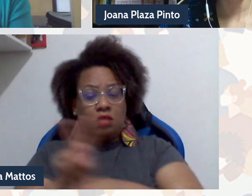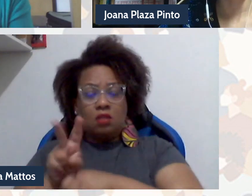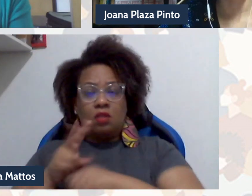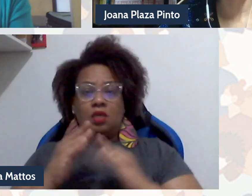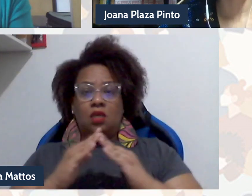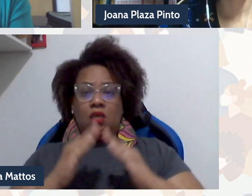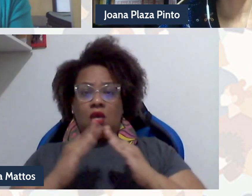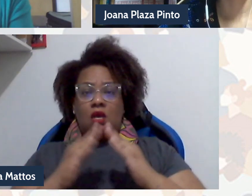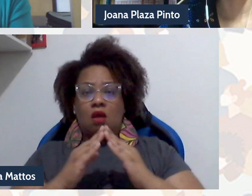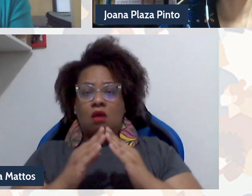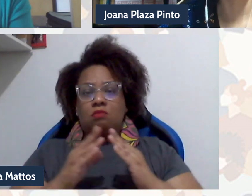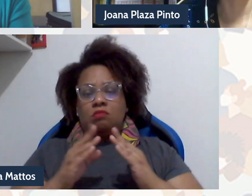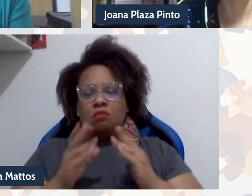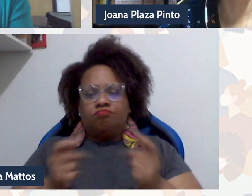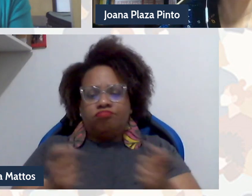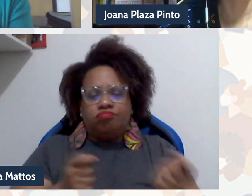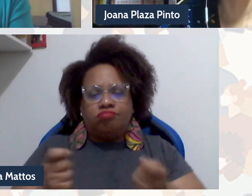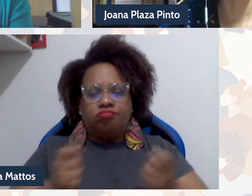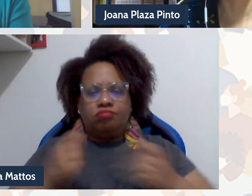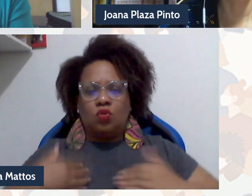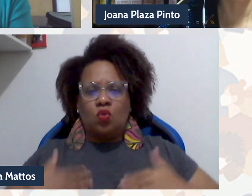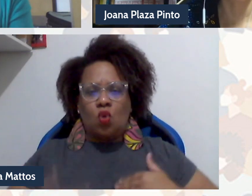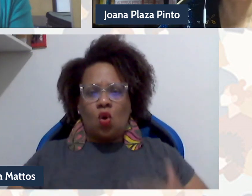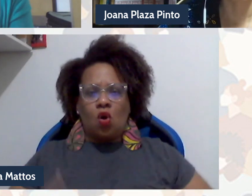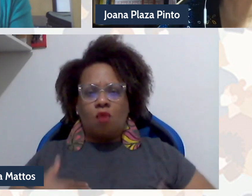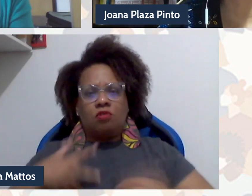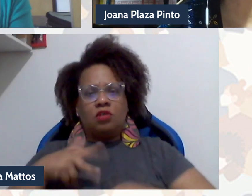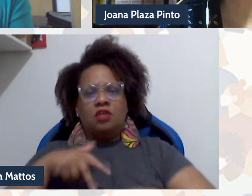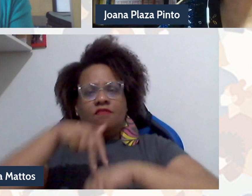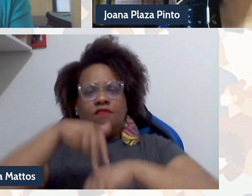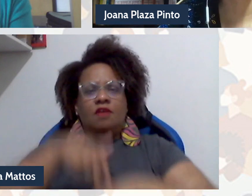e atos de fala em tempos de